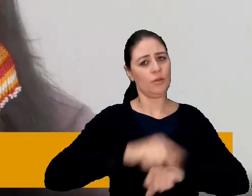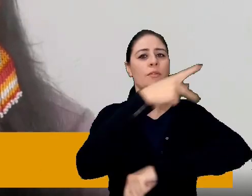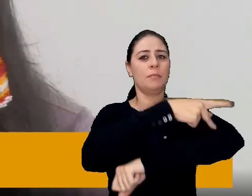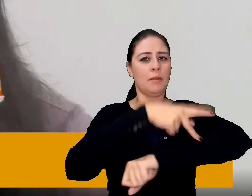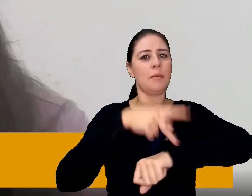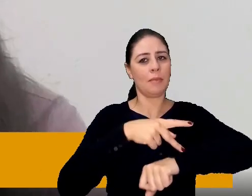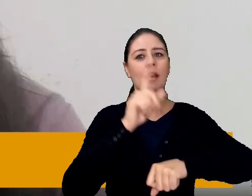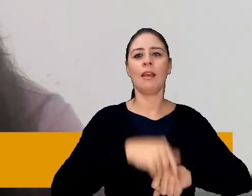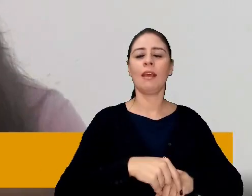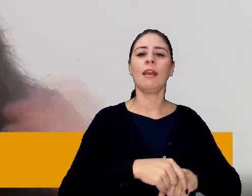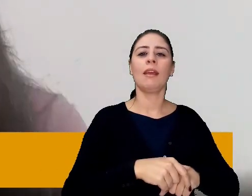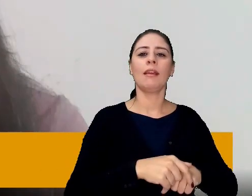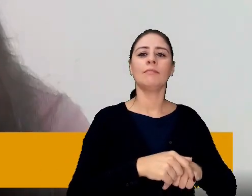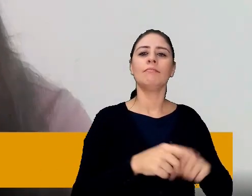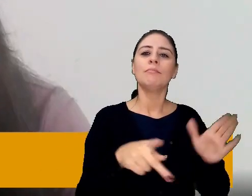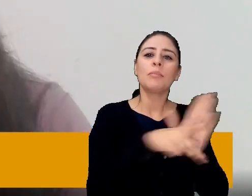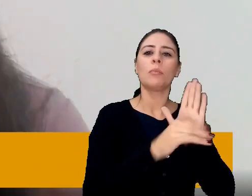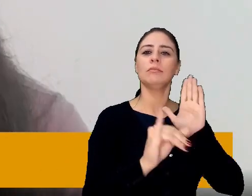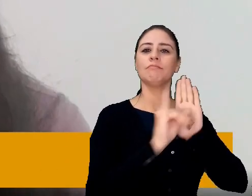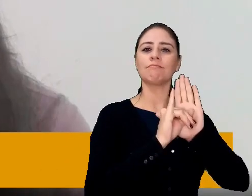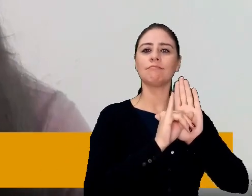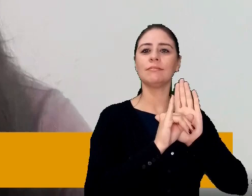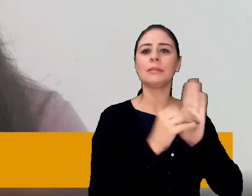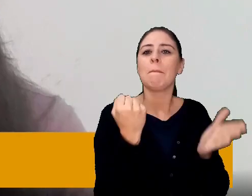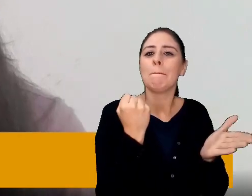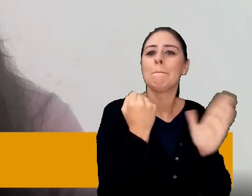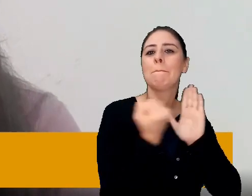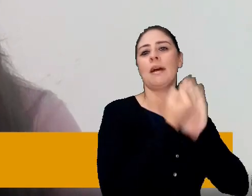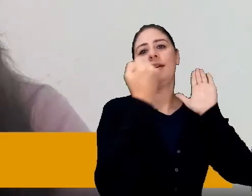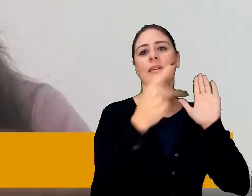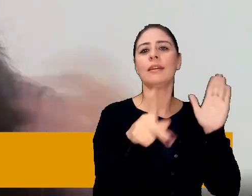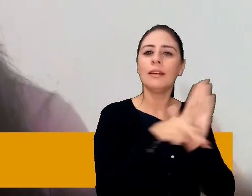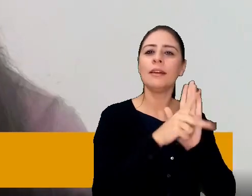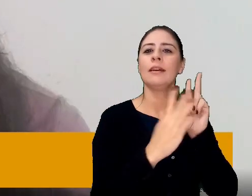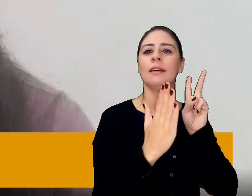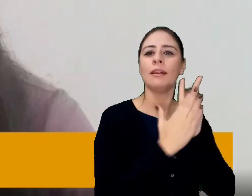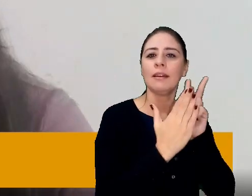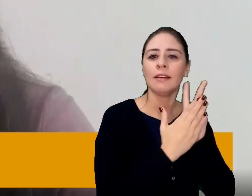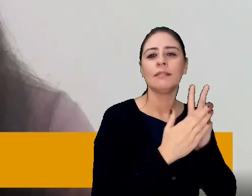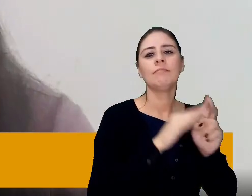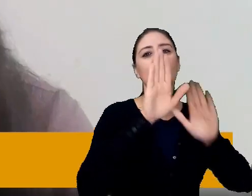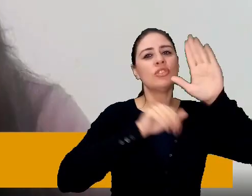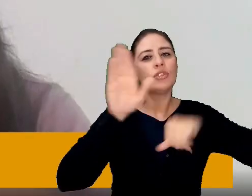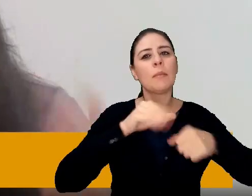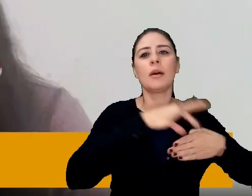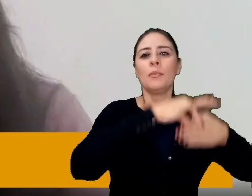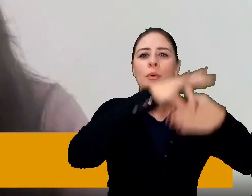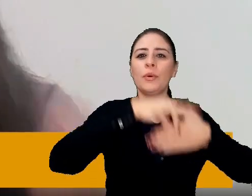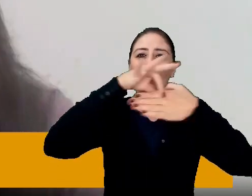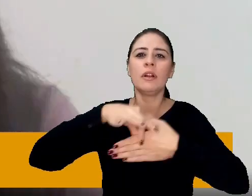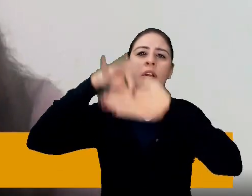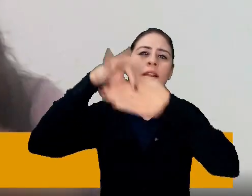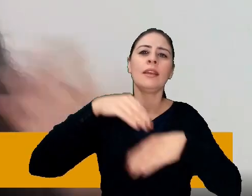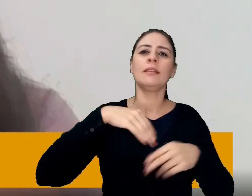vamos reconstruir o PPP da escola e vamos tornar essa escola a cara da comunidade, junto com o pajé, junto com os cuiã,